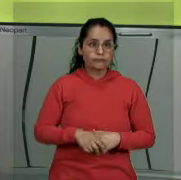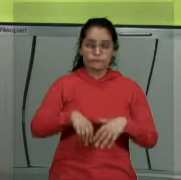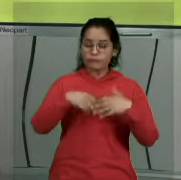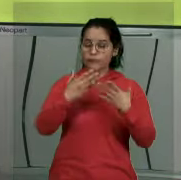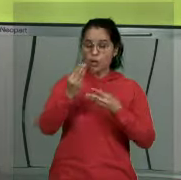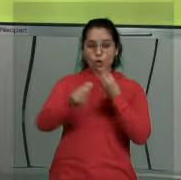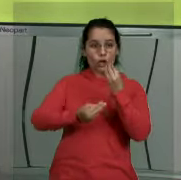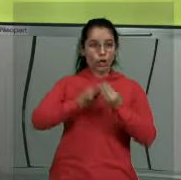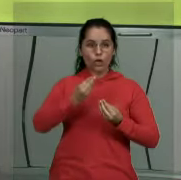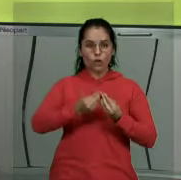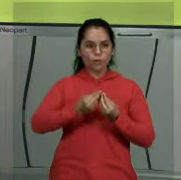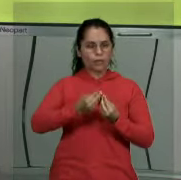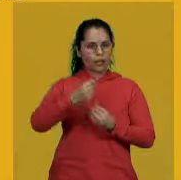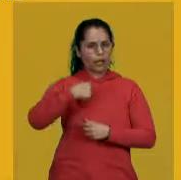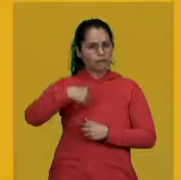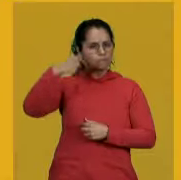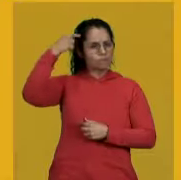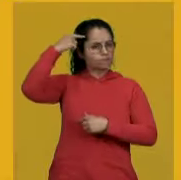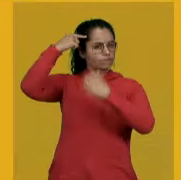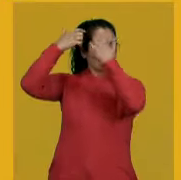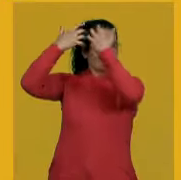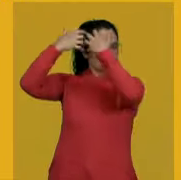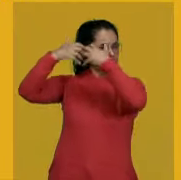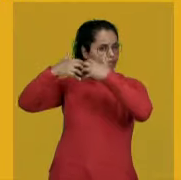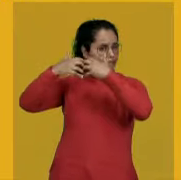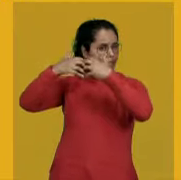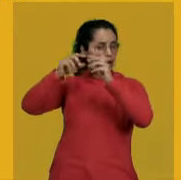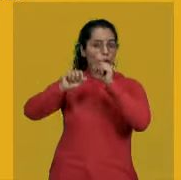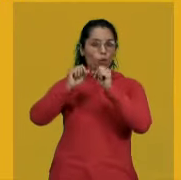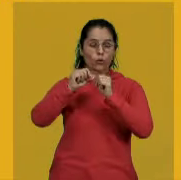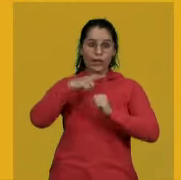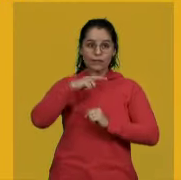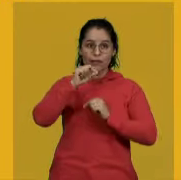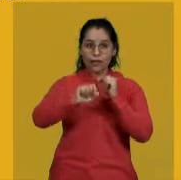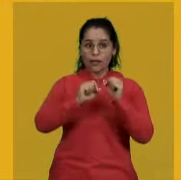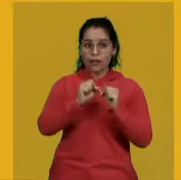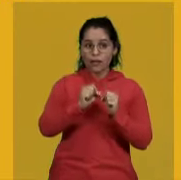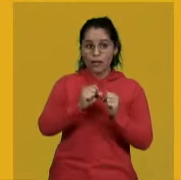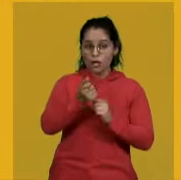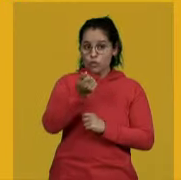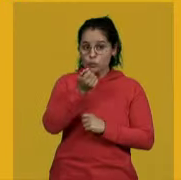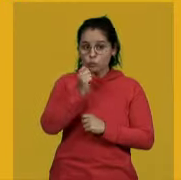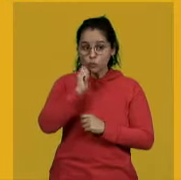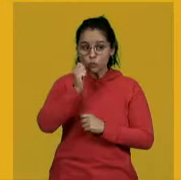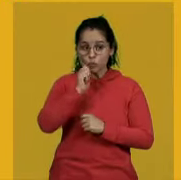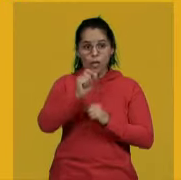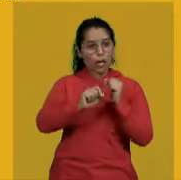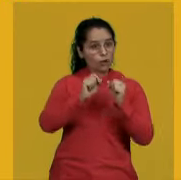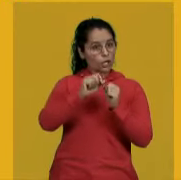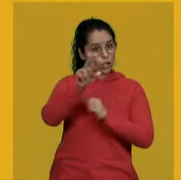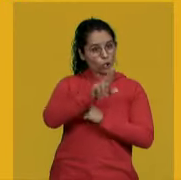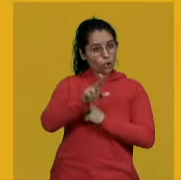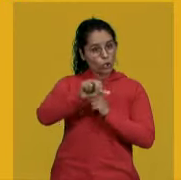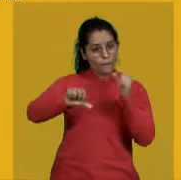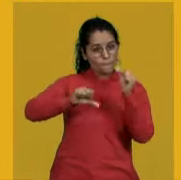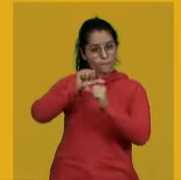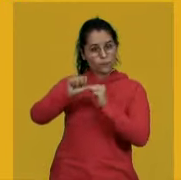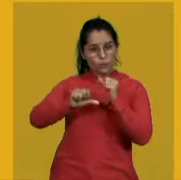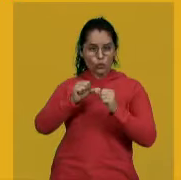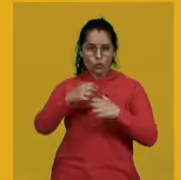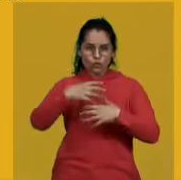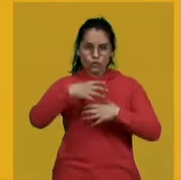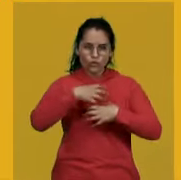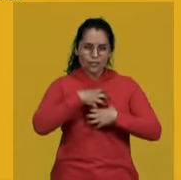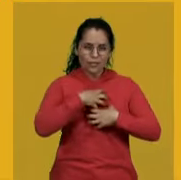Sistema nervoso e as drogas. As drogas psicotrópicas são aquelas que atuam no cérebro, modificando nossa maneira